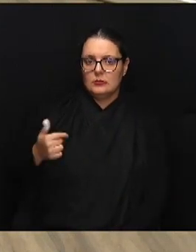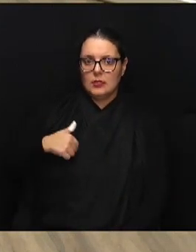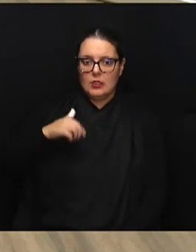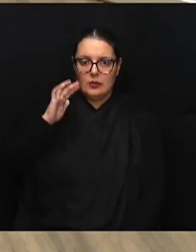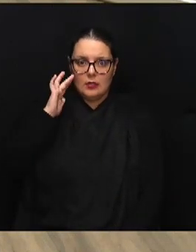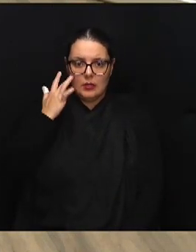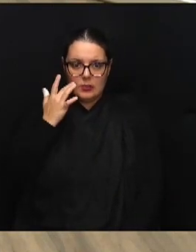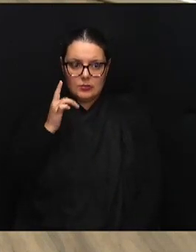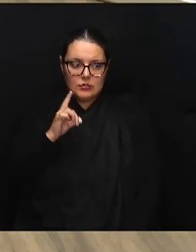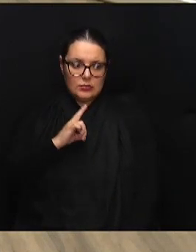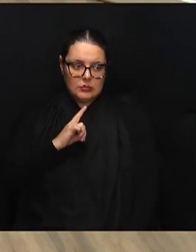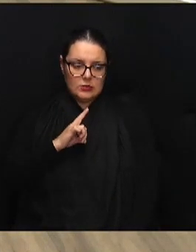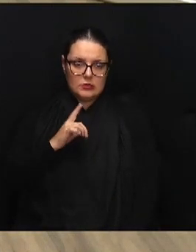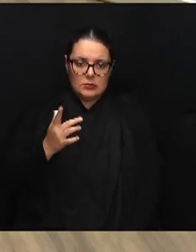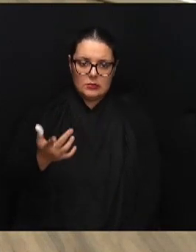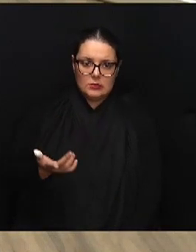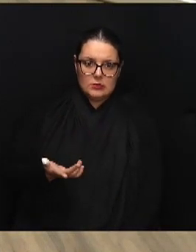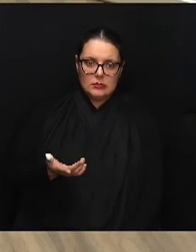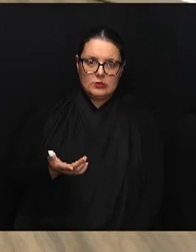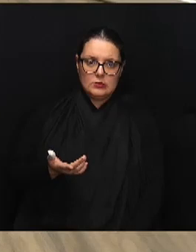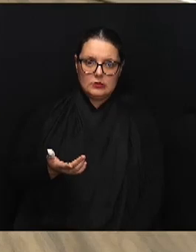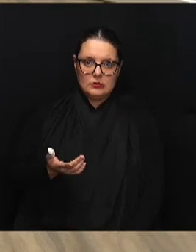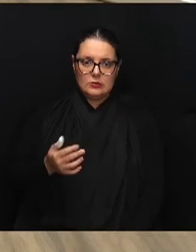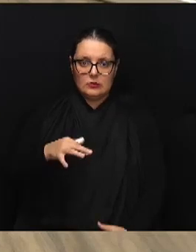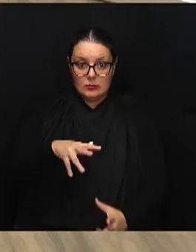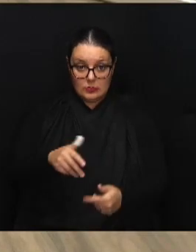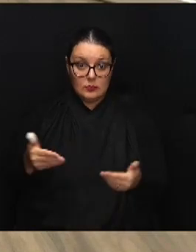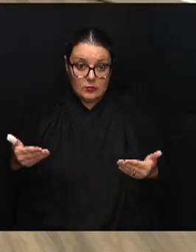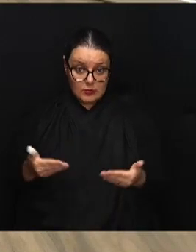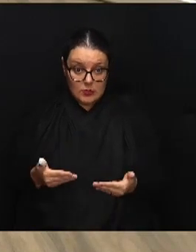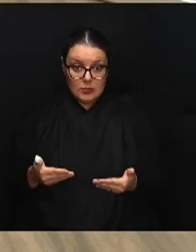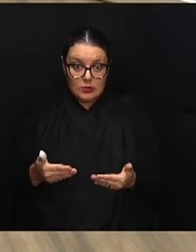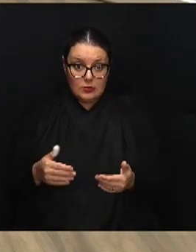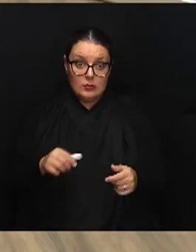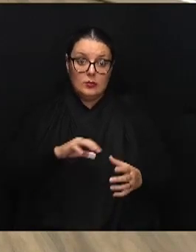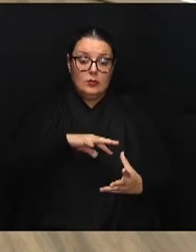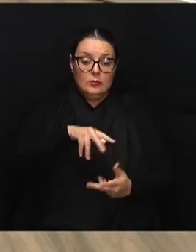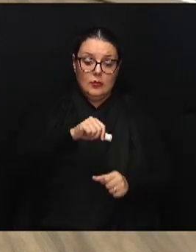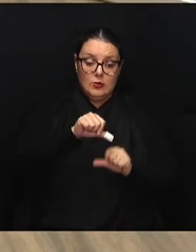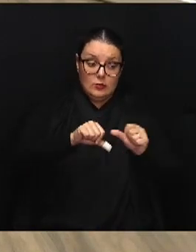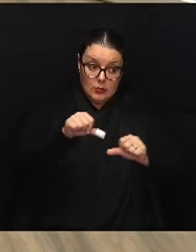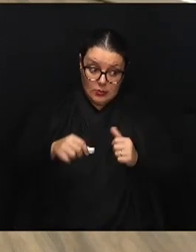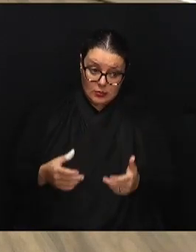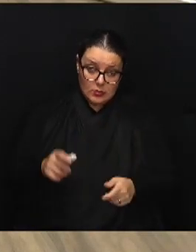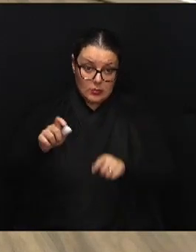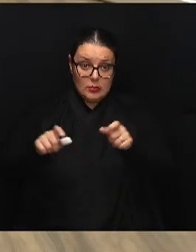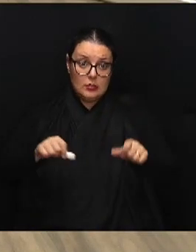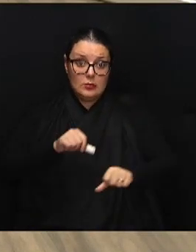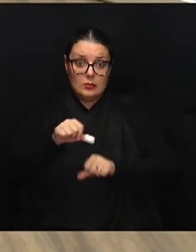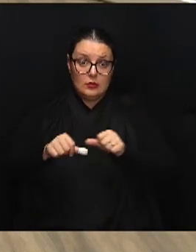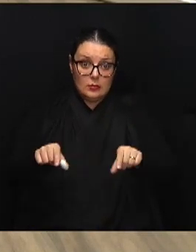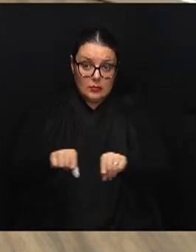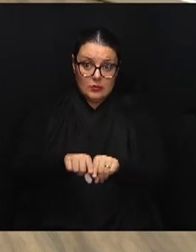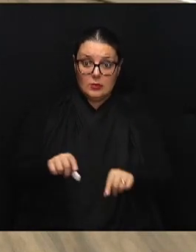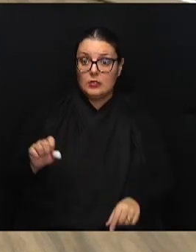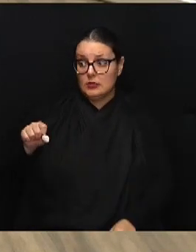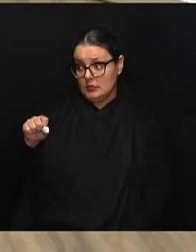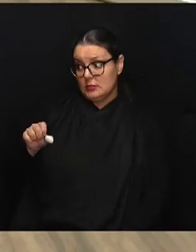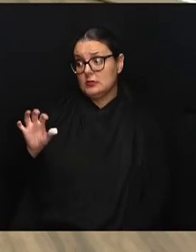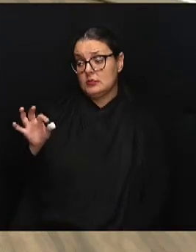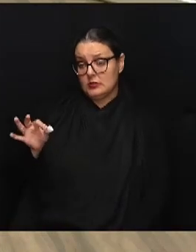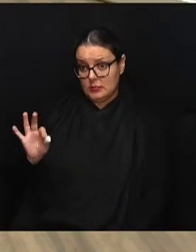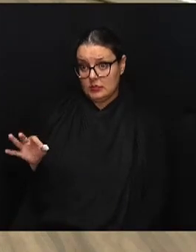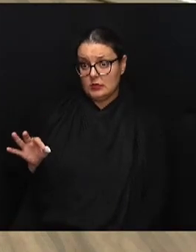aí tem uma questão assim do mundo atual, né? O mundo está mudando e as pessoas também estão mudando, né? Com certeza.